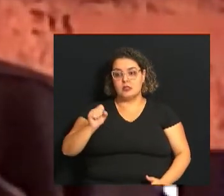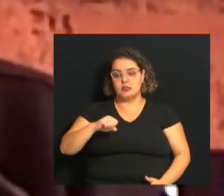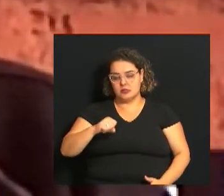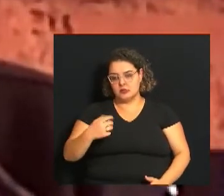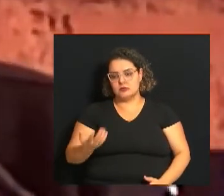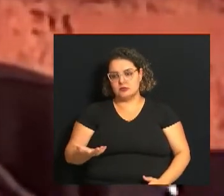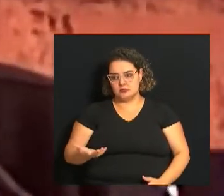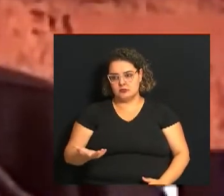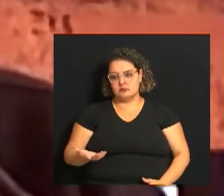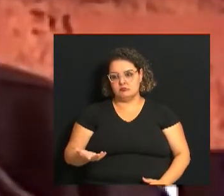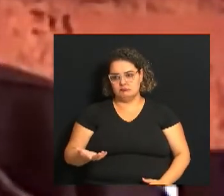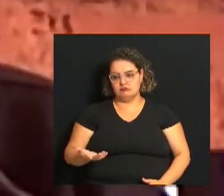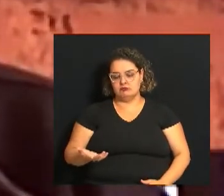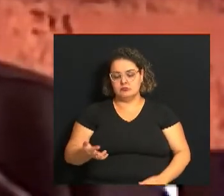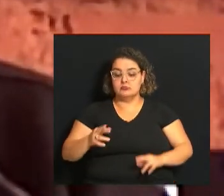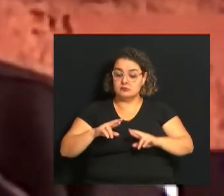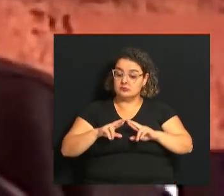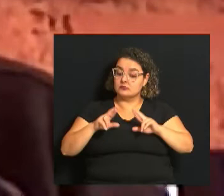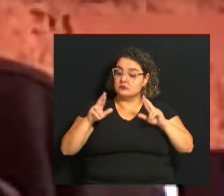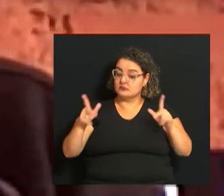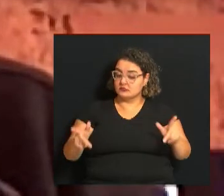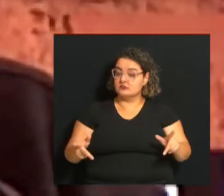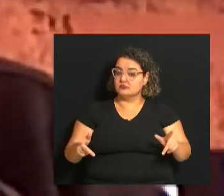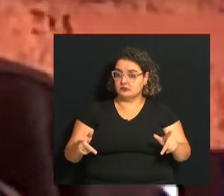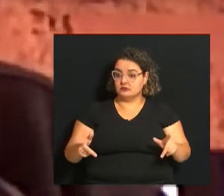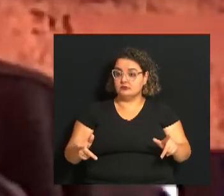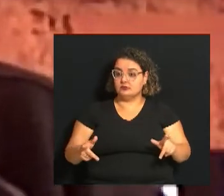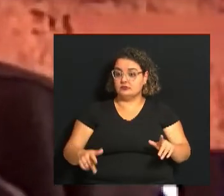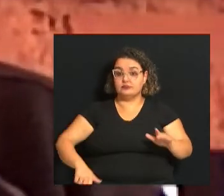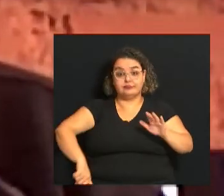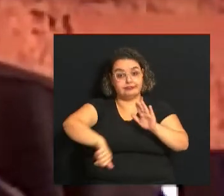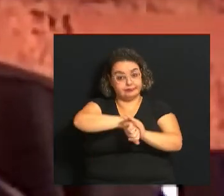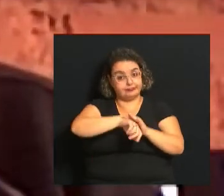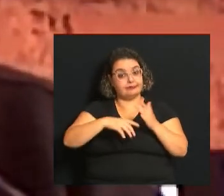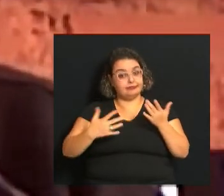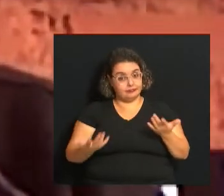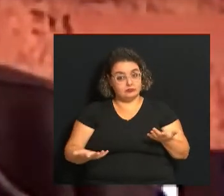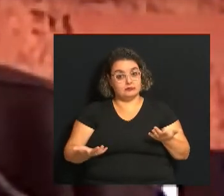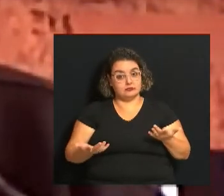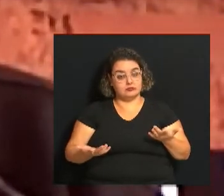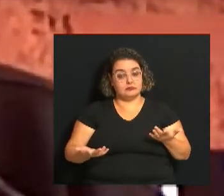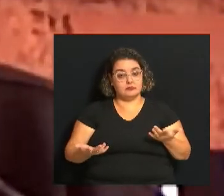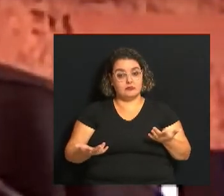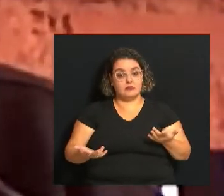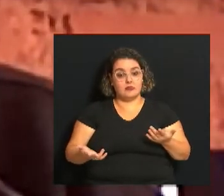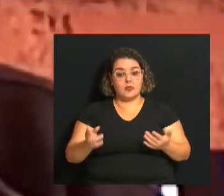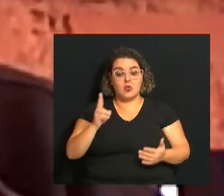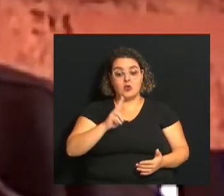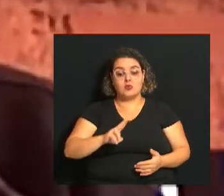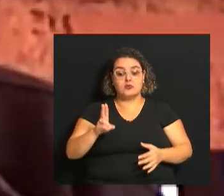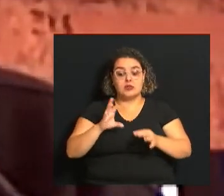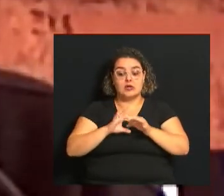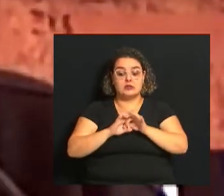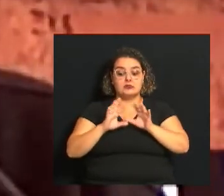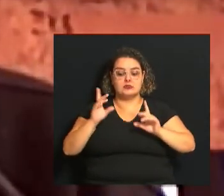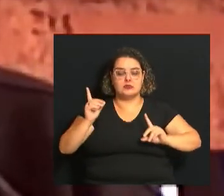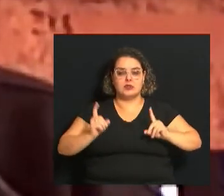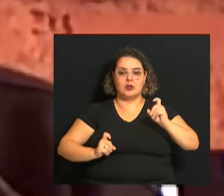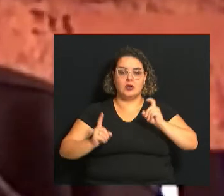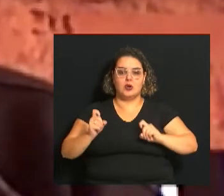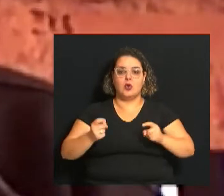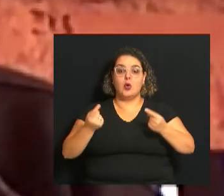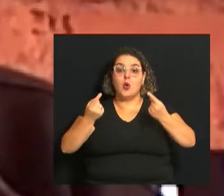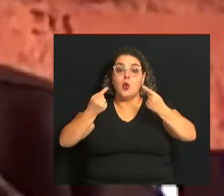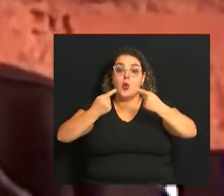isso é diferente de você cometer um crime, quer dizer, você utilizar a liberdade de expressão contra a